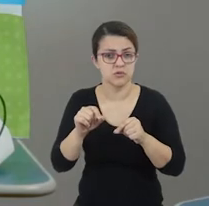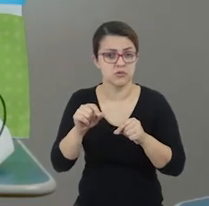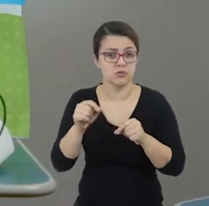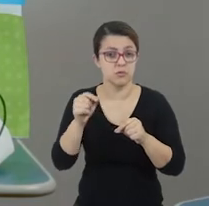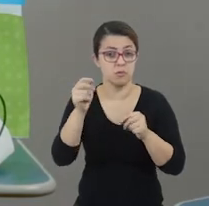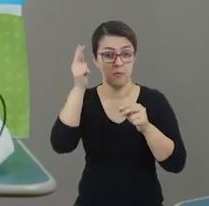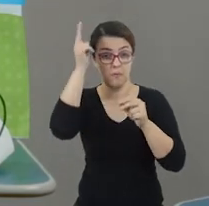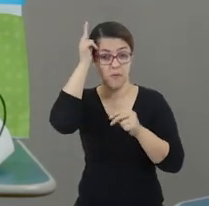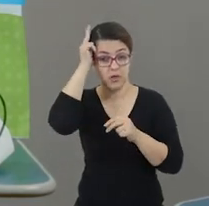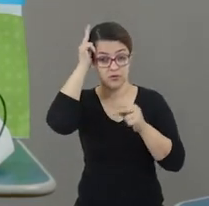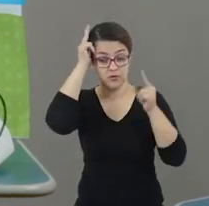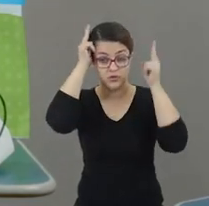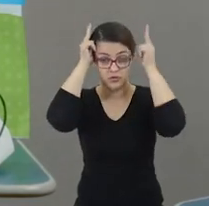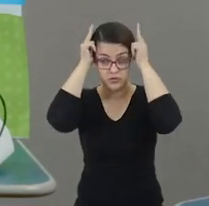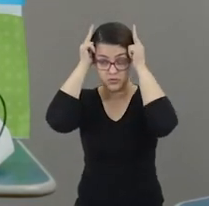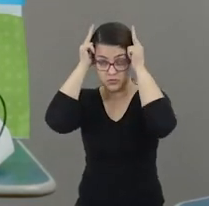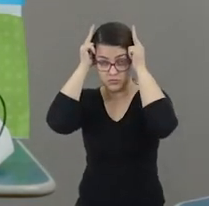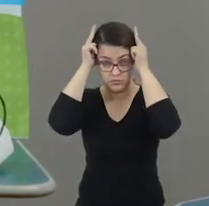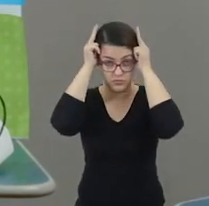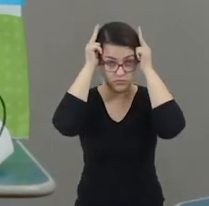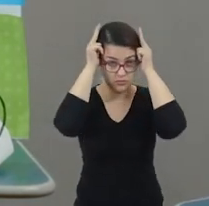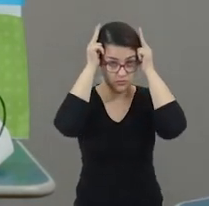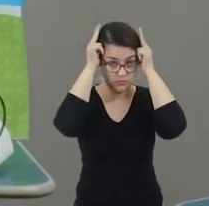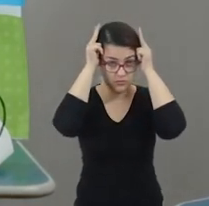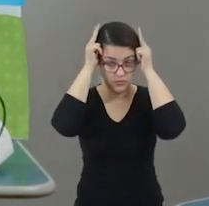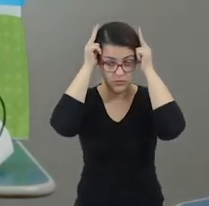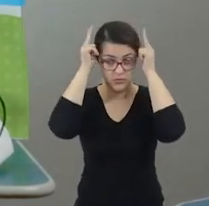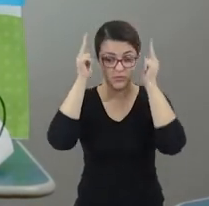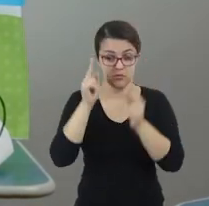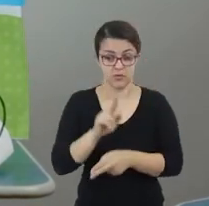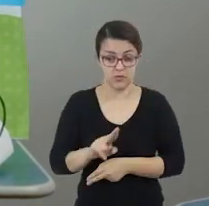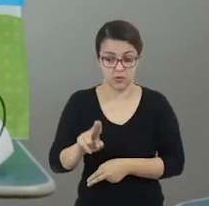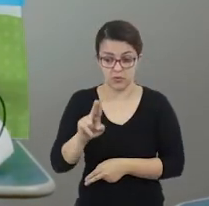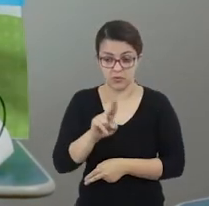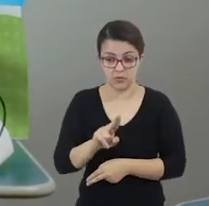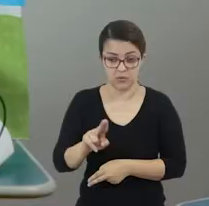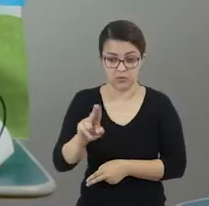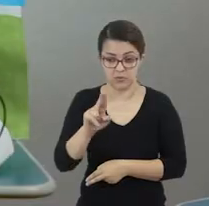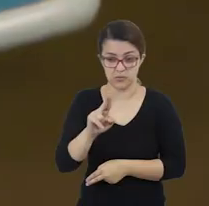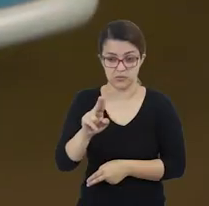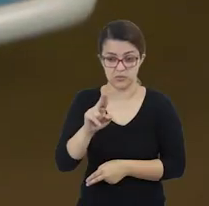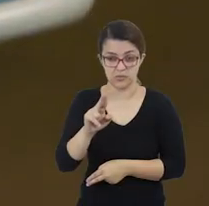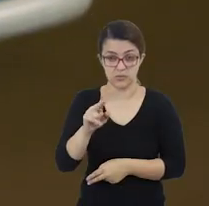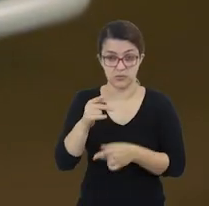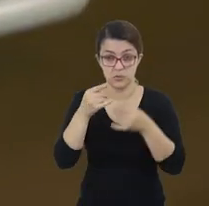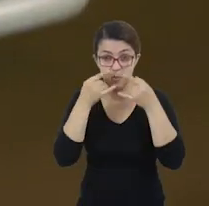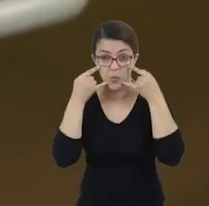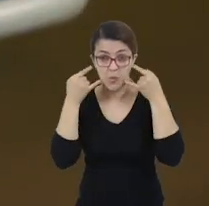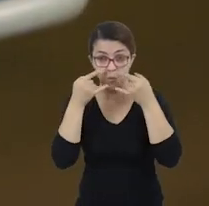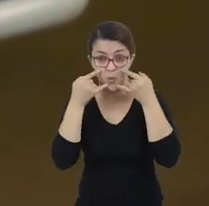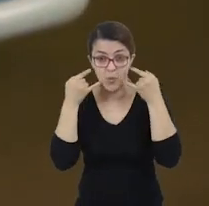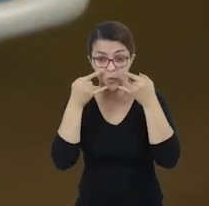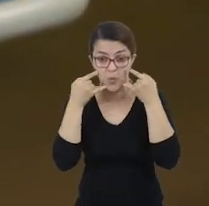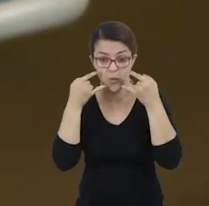nos previne do coronavírus? No nosso caso, a criança vai olhar, ela vai acertar,